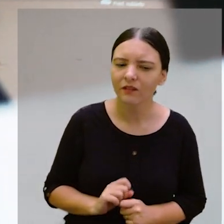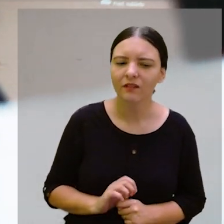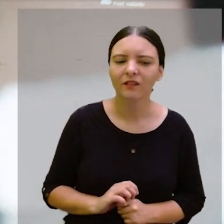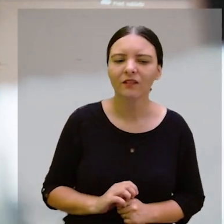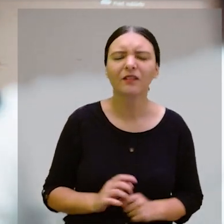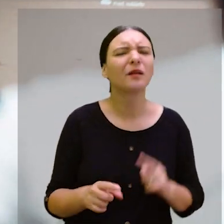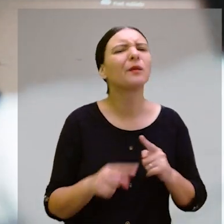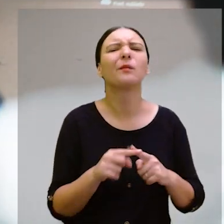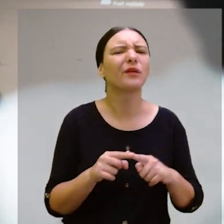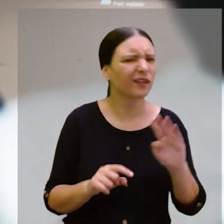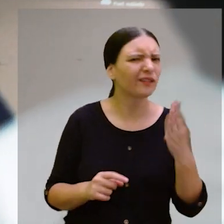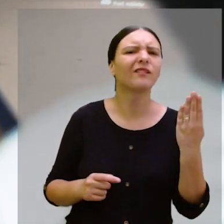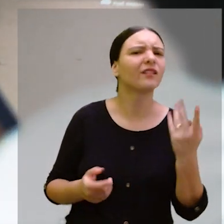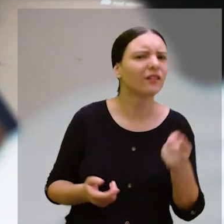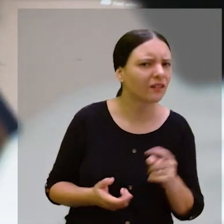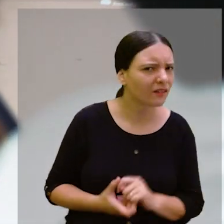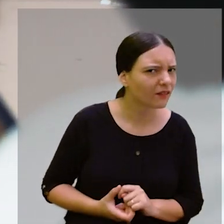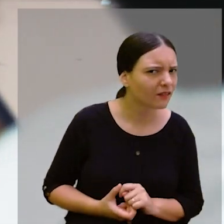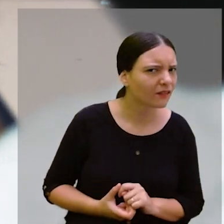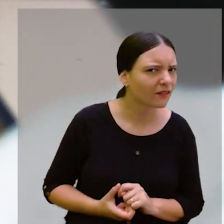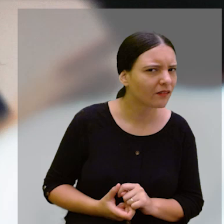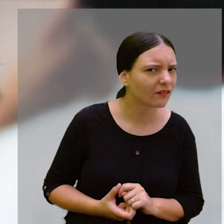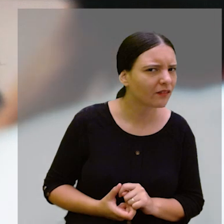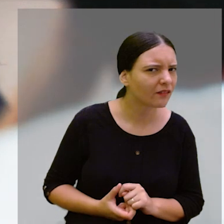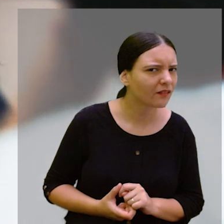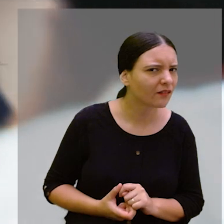Por que você acha que traiu?